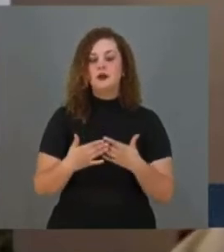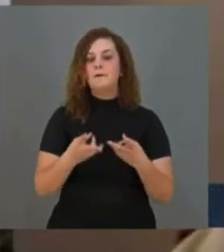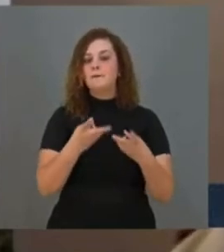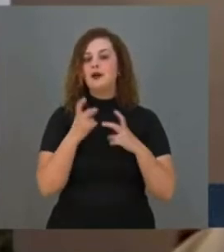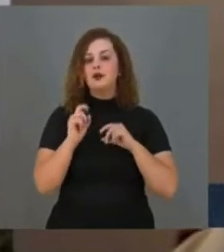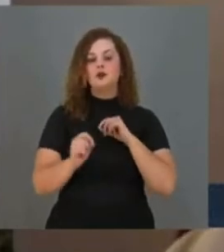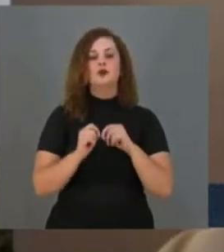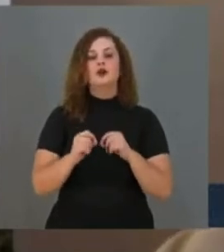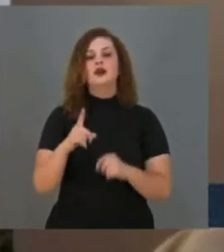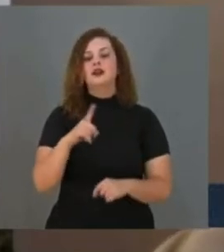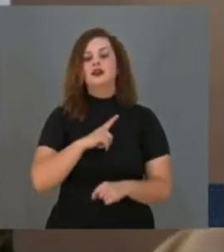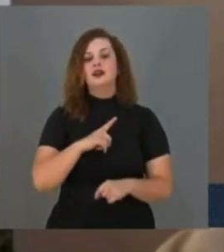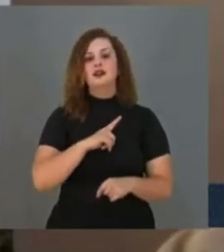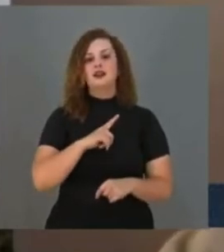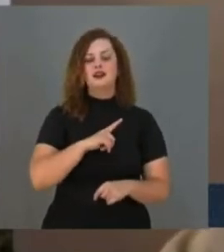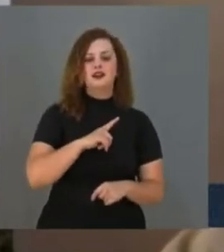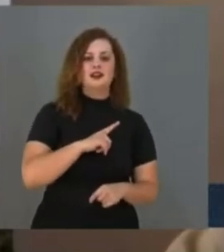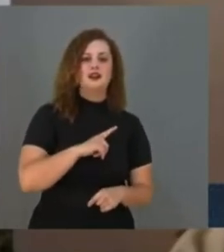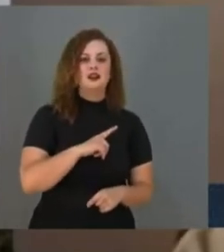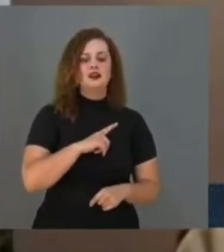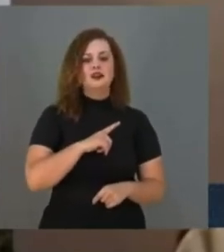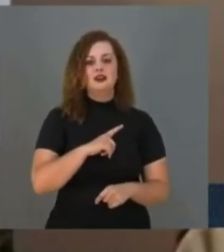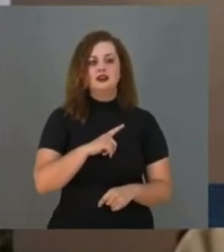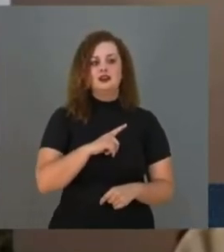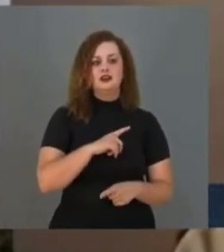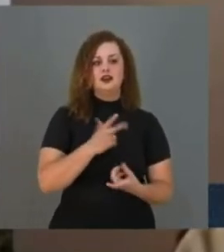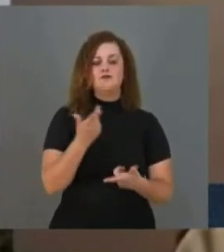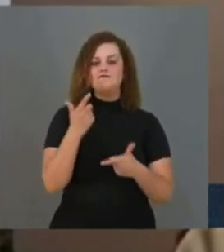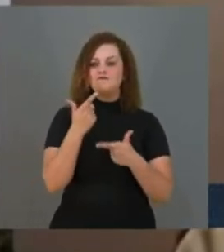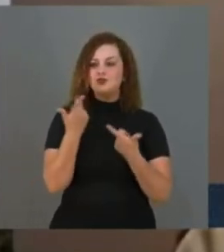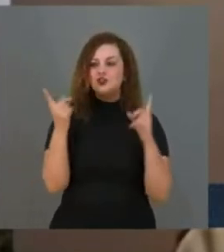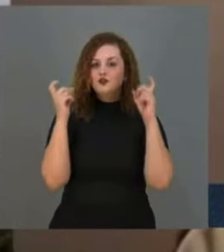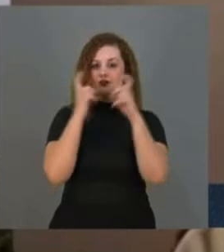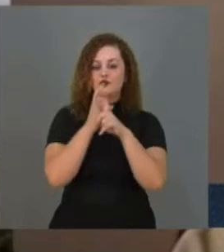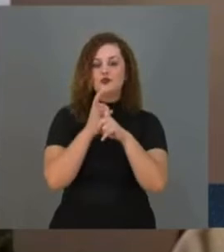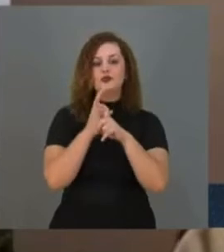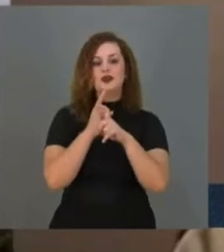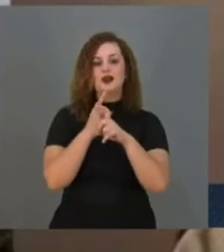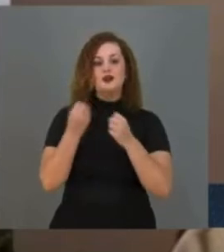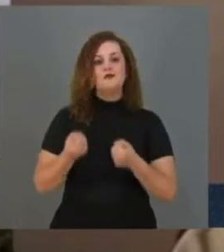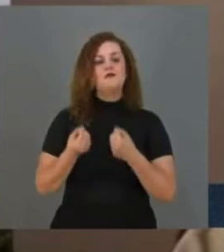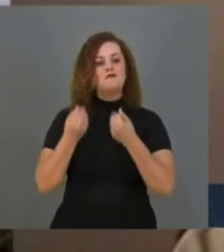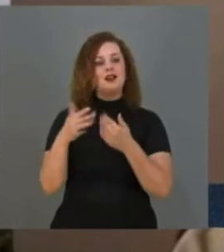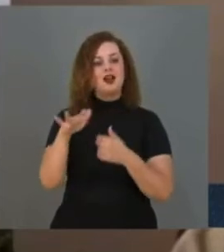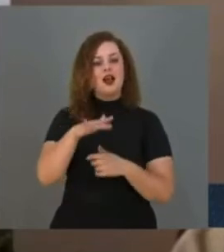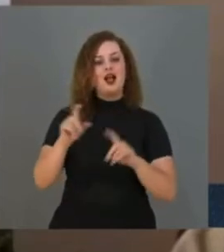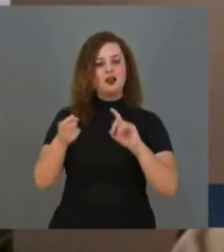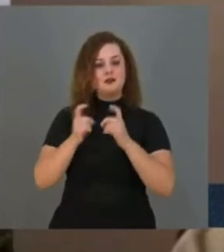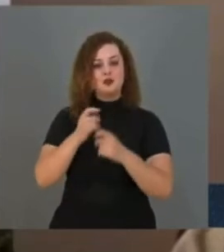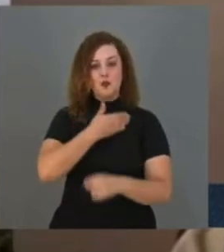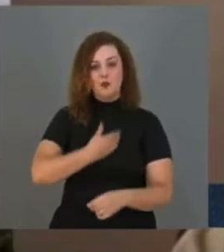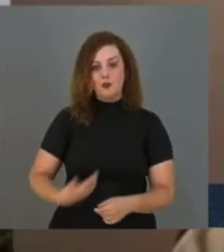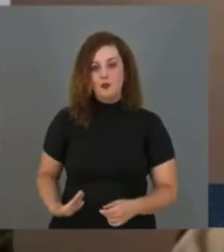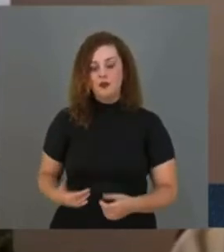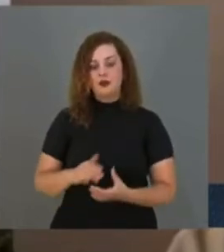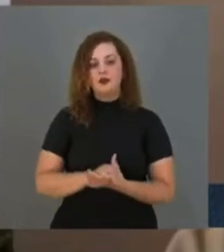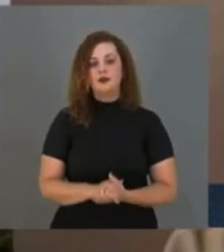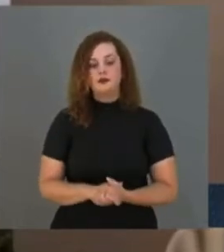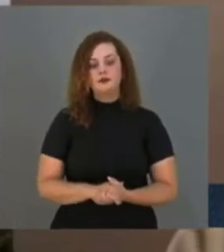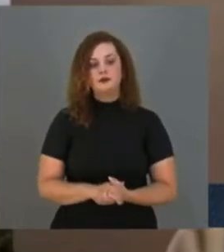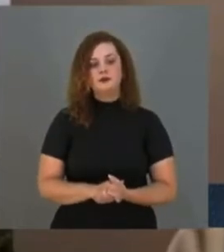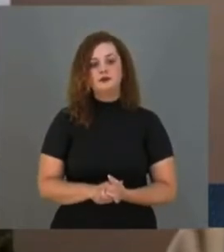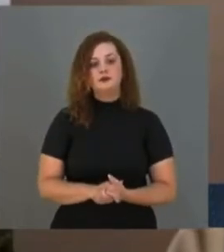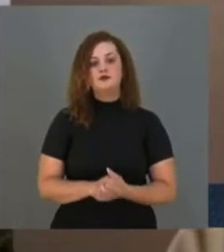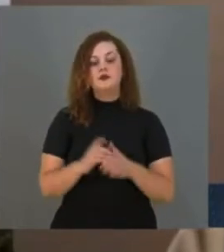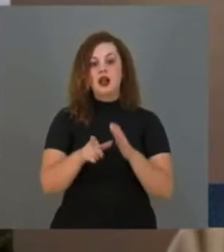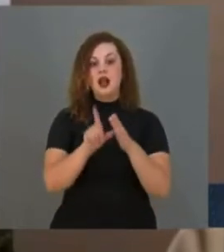parece haver certa contradição nas escolhas que têm sido levadas a cabo por parte das administrações públicas. Já